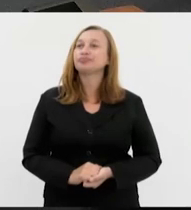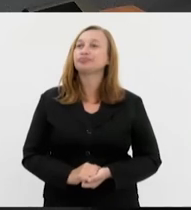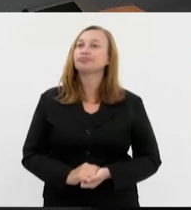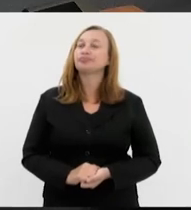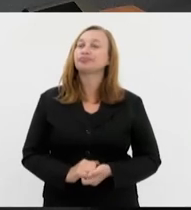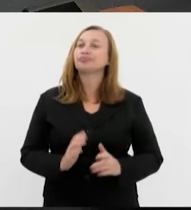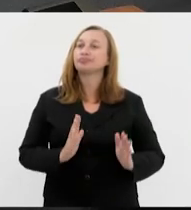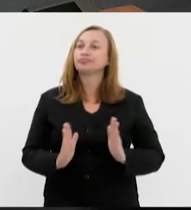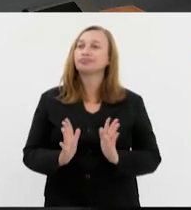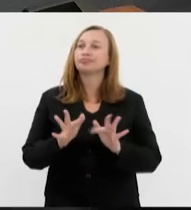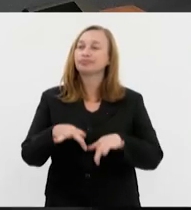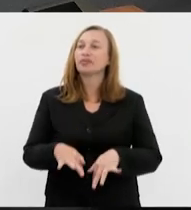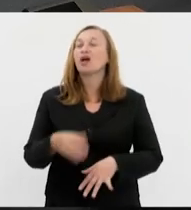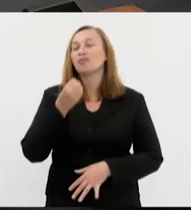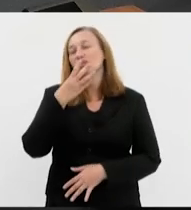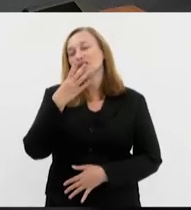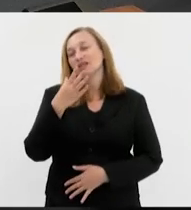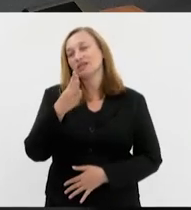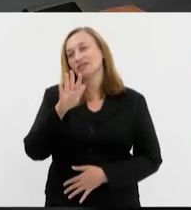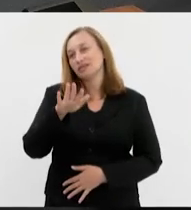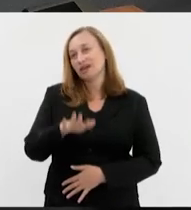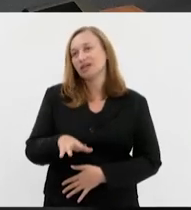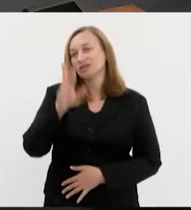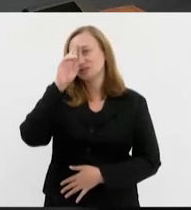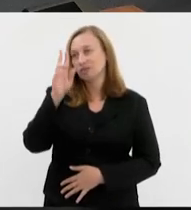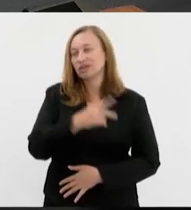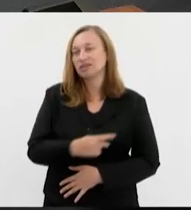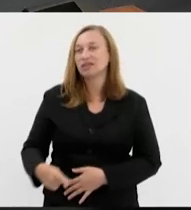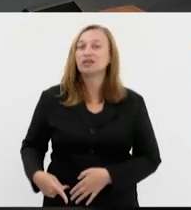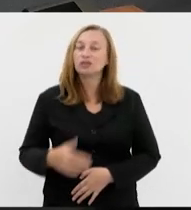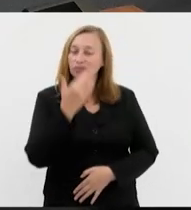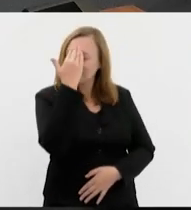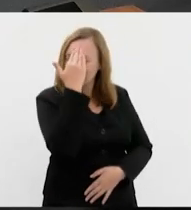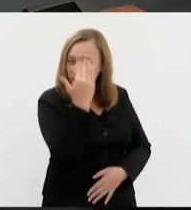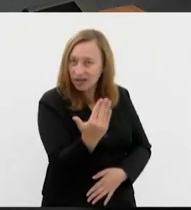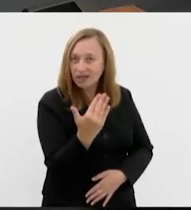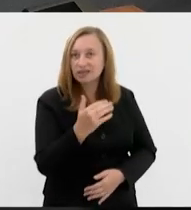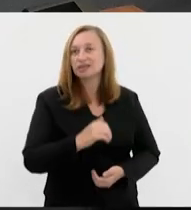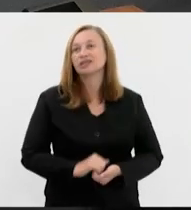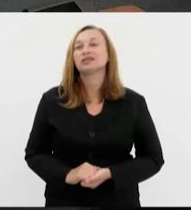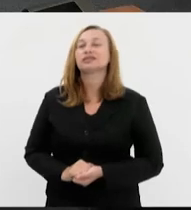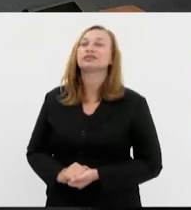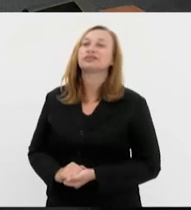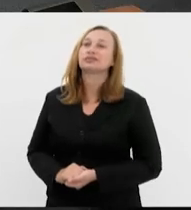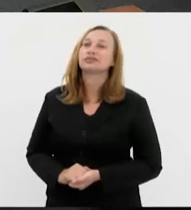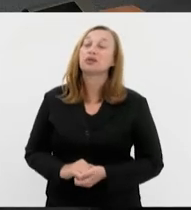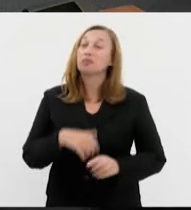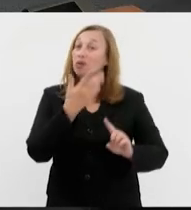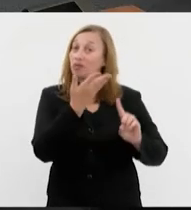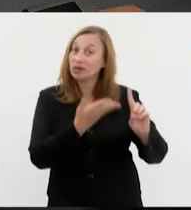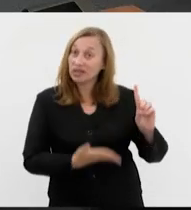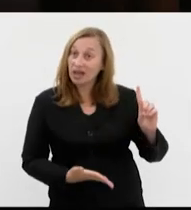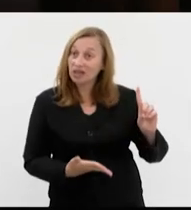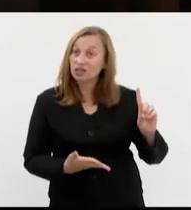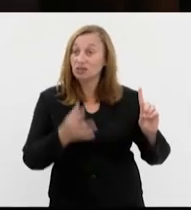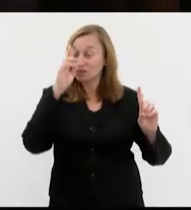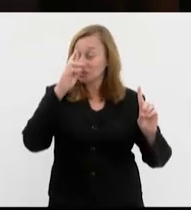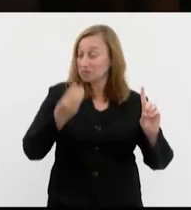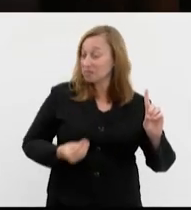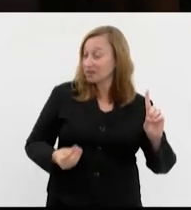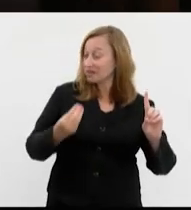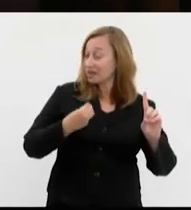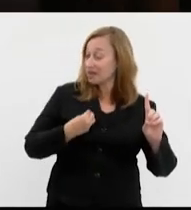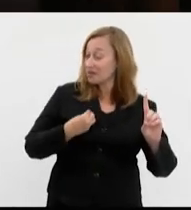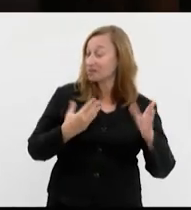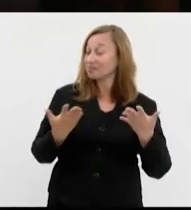expediente final. Boa tarde, presidente. Obrigado aí pela grandiosa homenagem que o senhor fez para mim aqui na